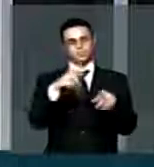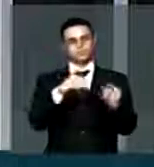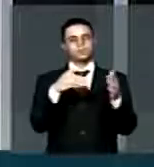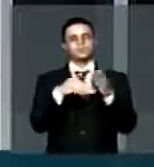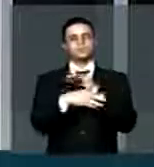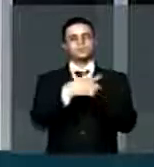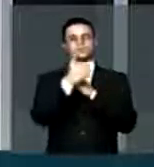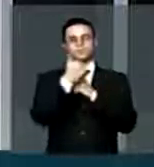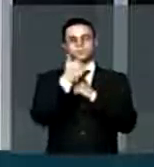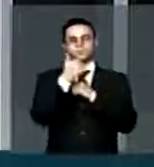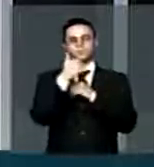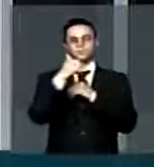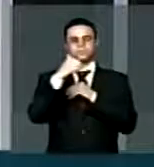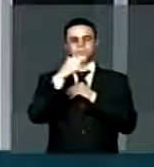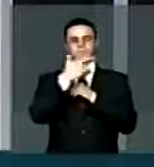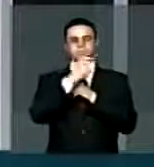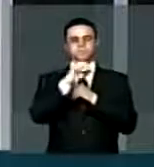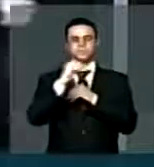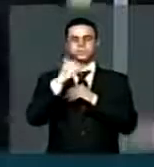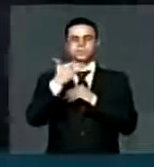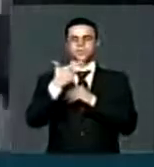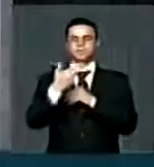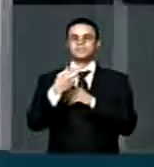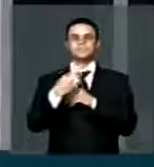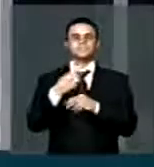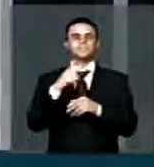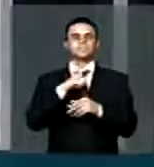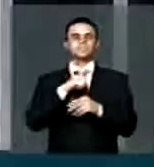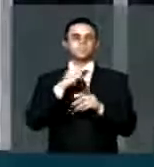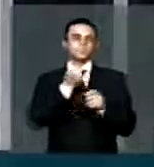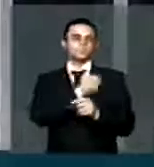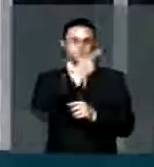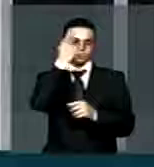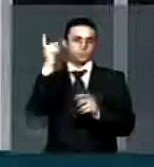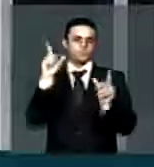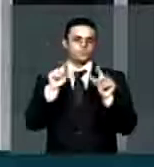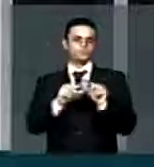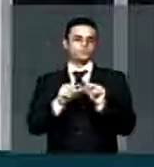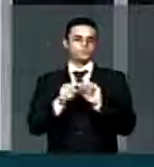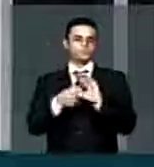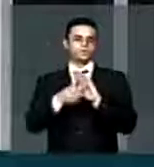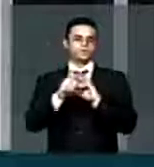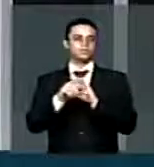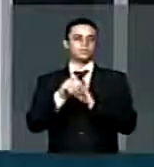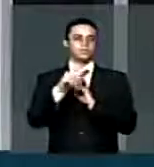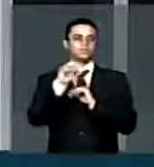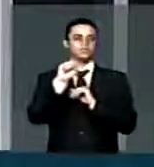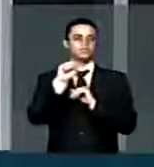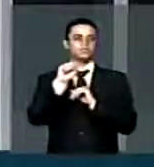de brasileiros que passam fome caiu de 22,8 milhões para